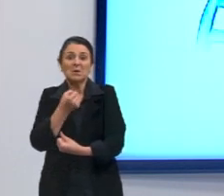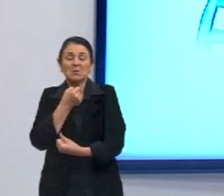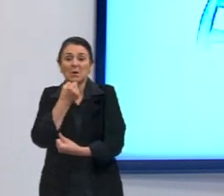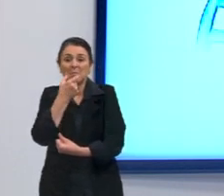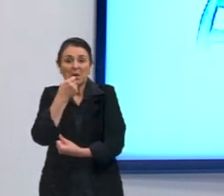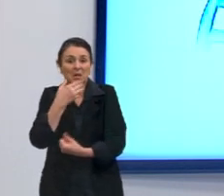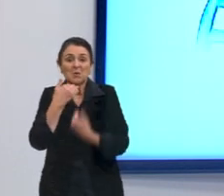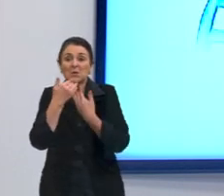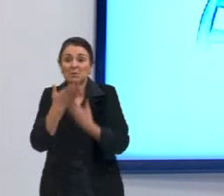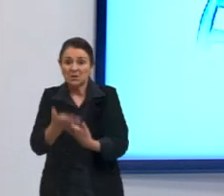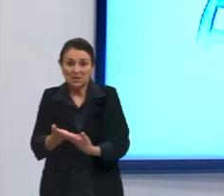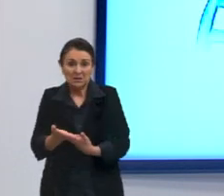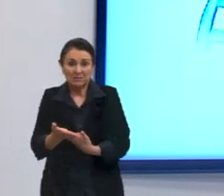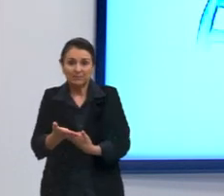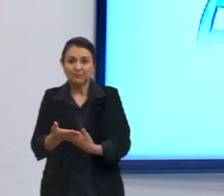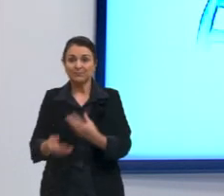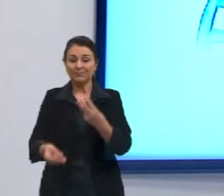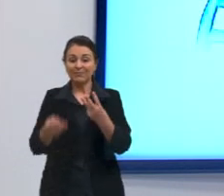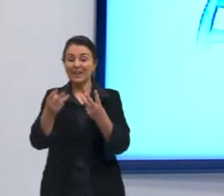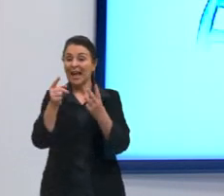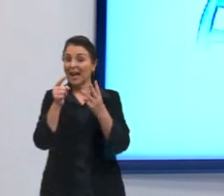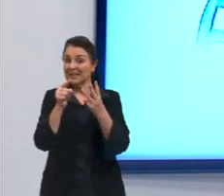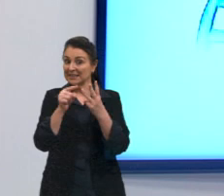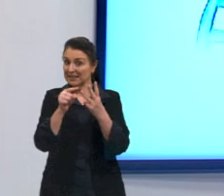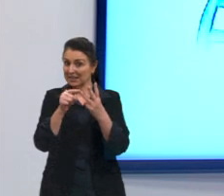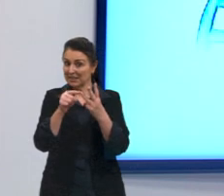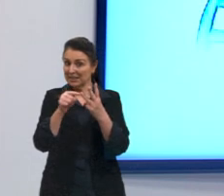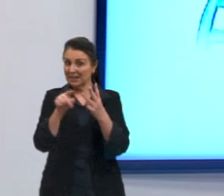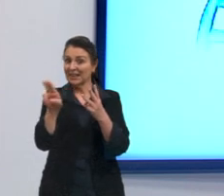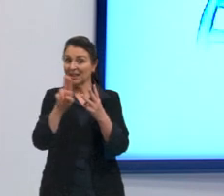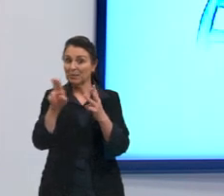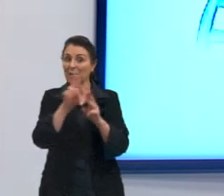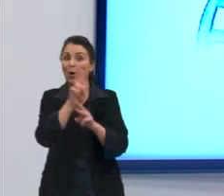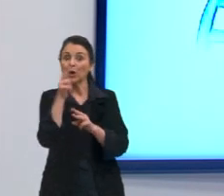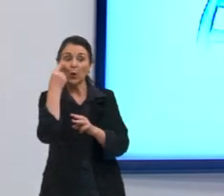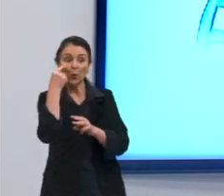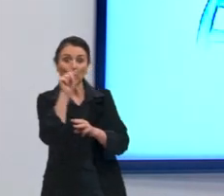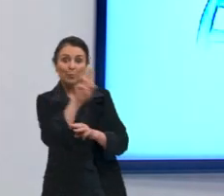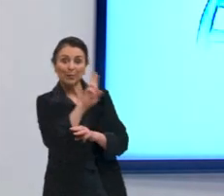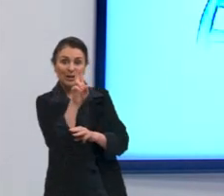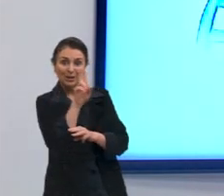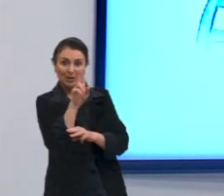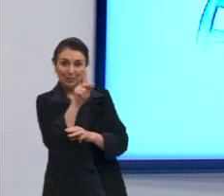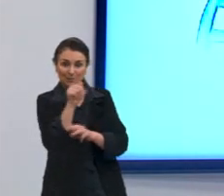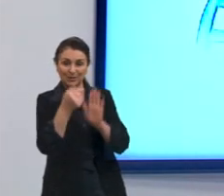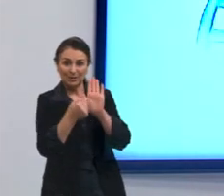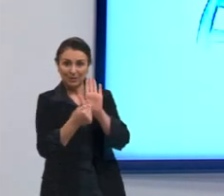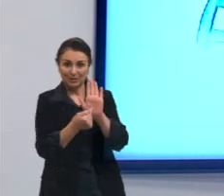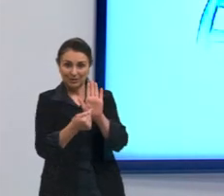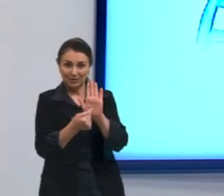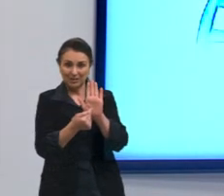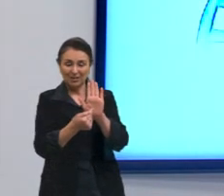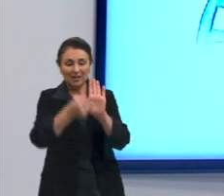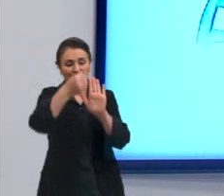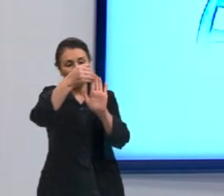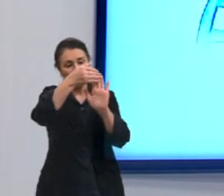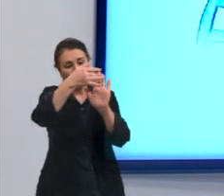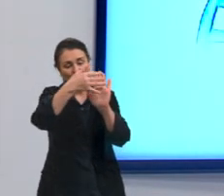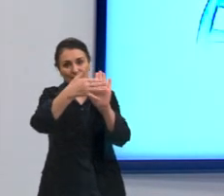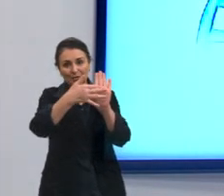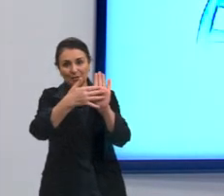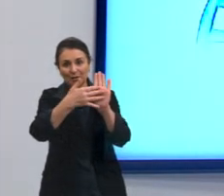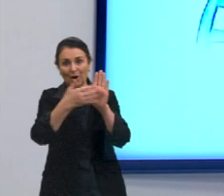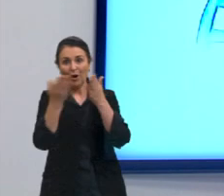espetacular acinetobacter baumannii seu domonas aeruginosa enterococcus fez em